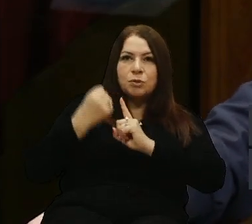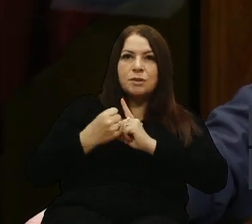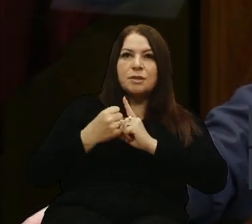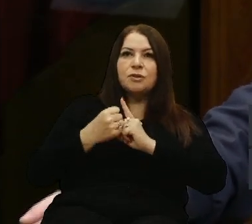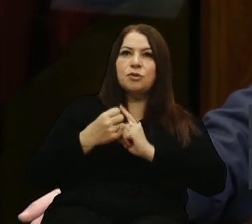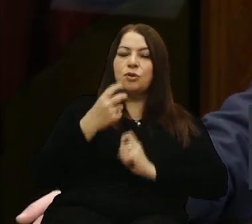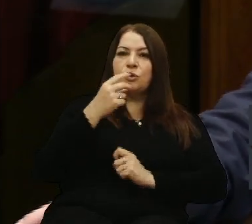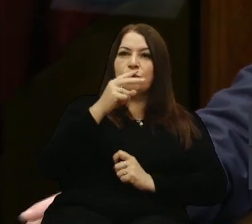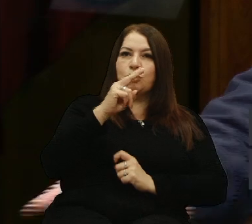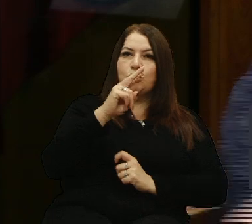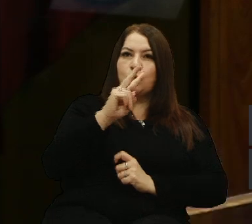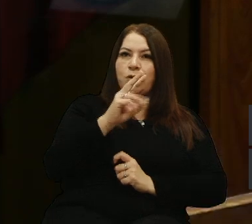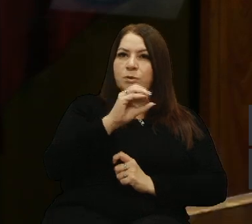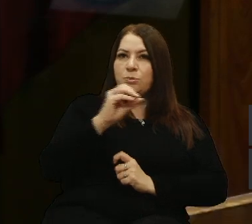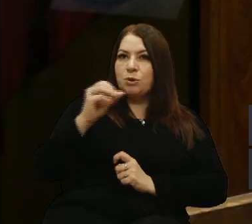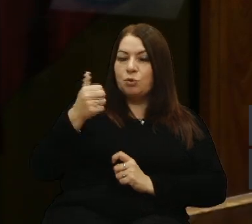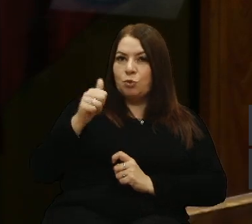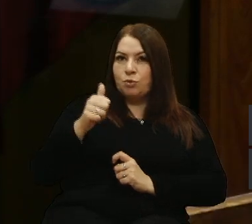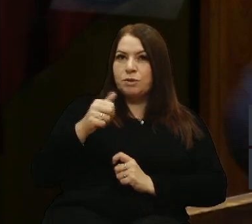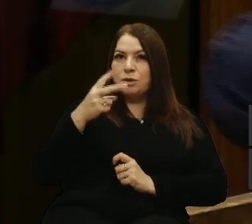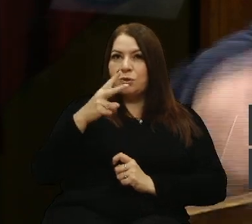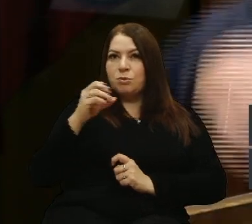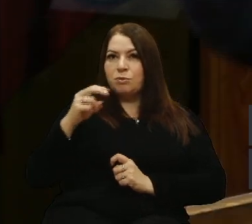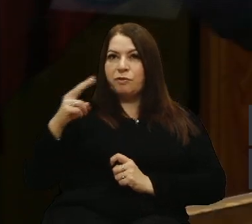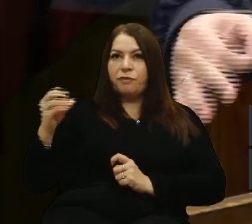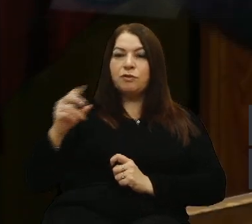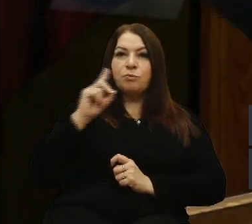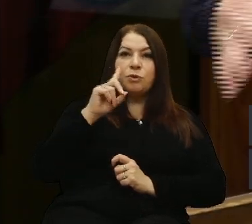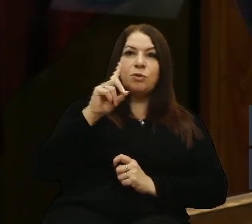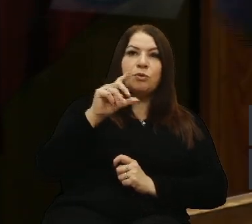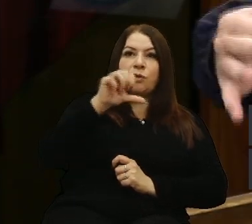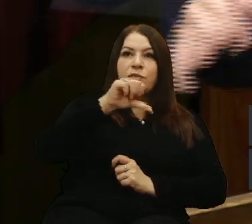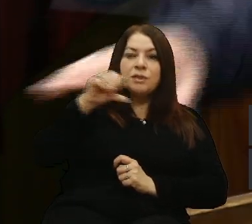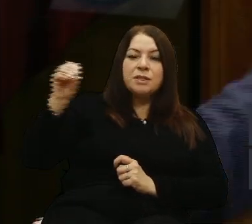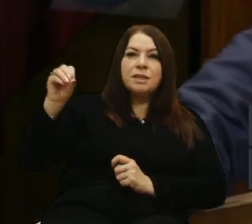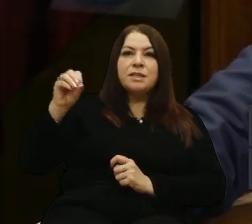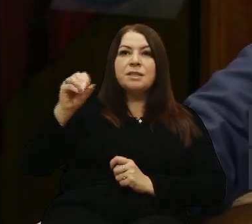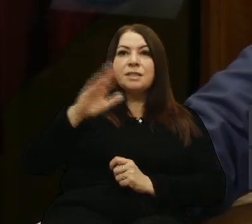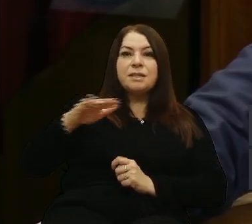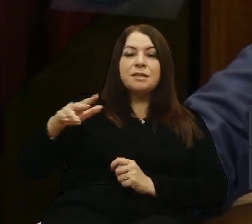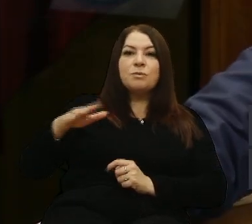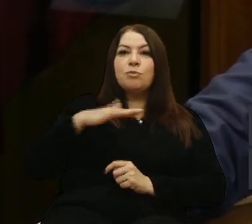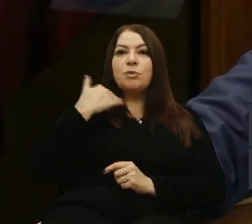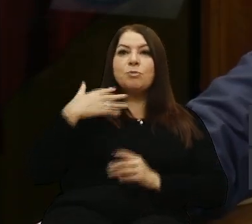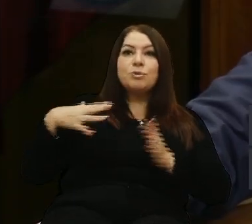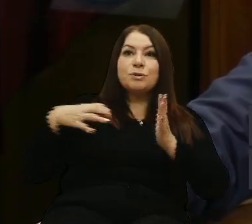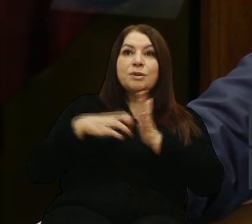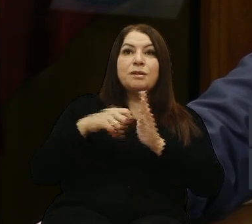entre 2011 e 2020 viu 900 crianças morrendo de acidente de trabalho.